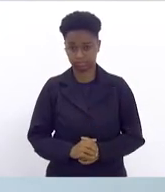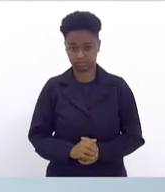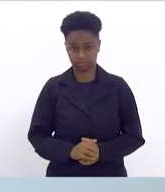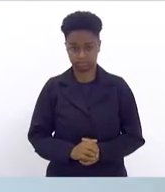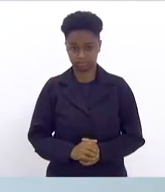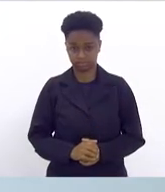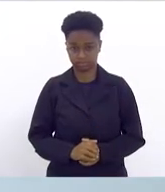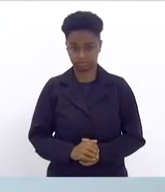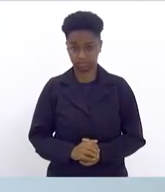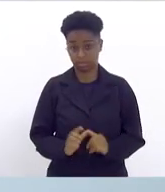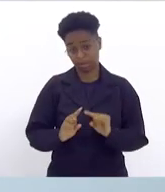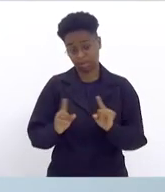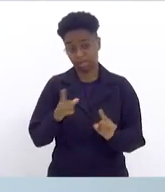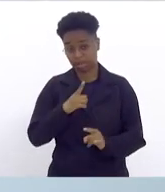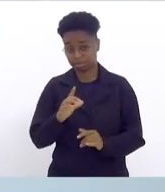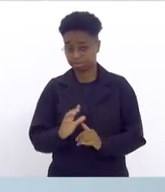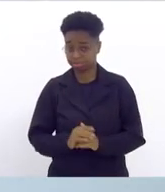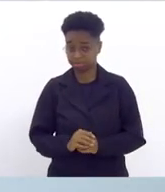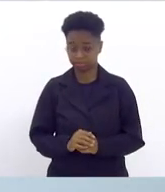ele existe.